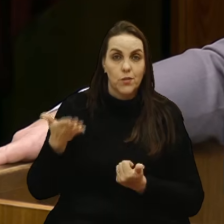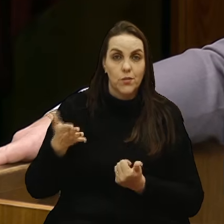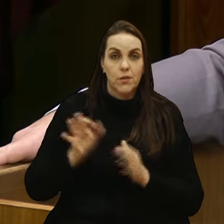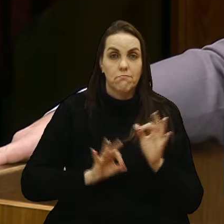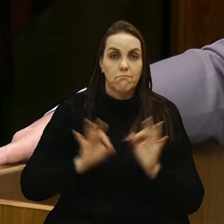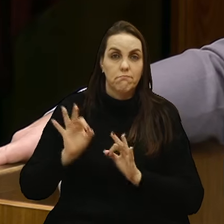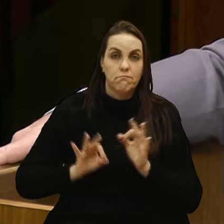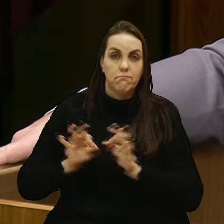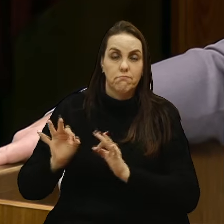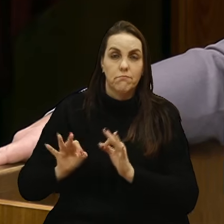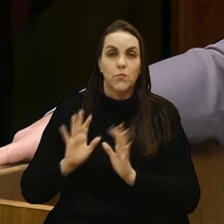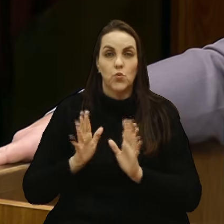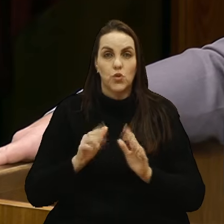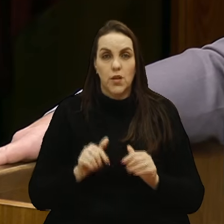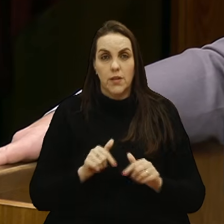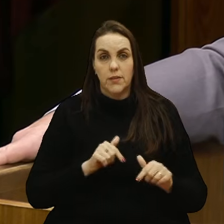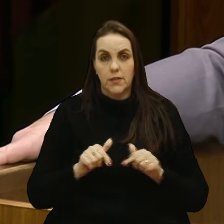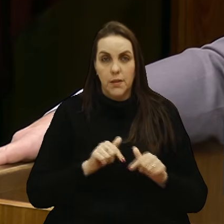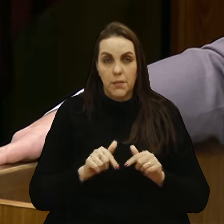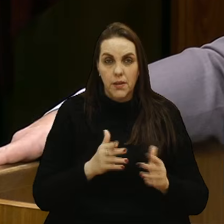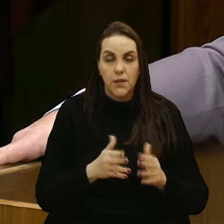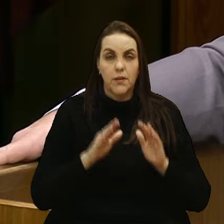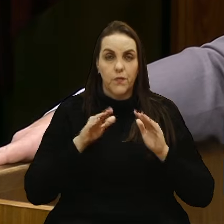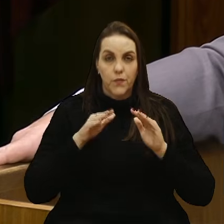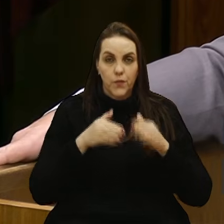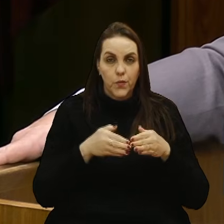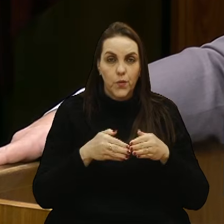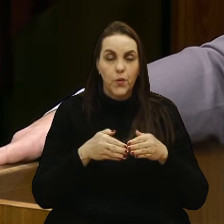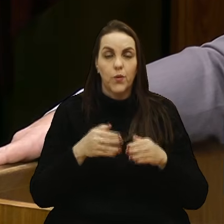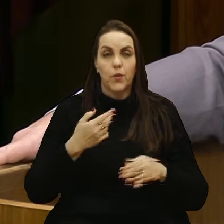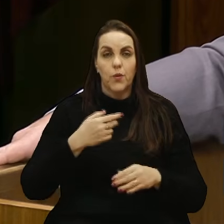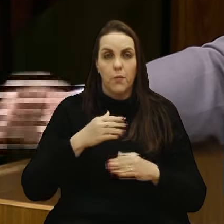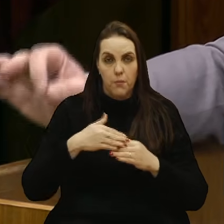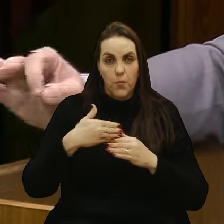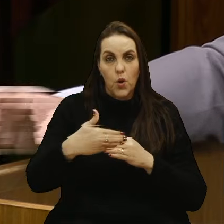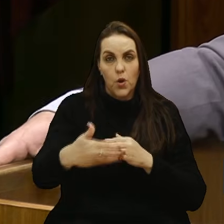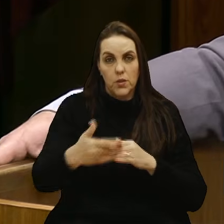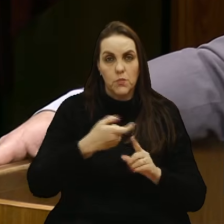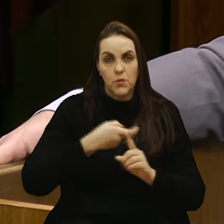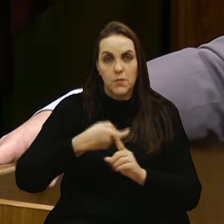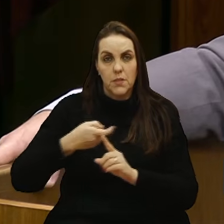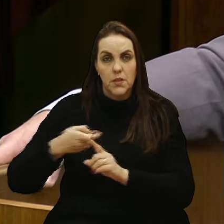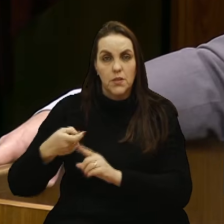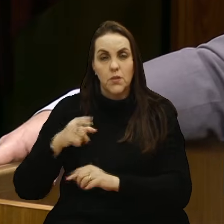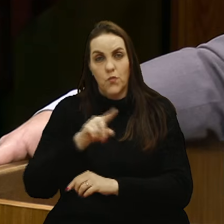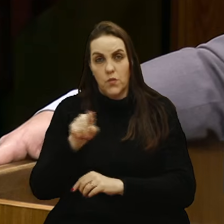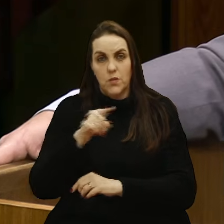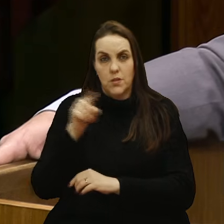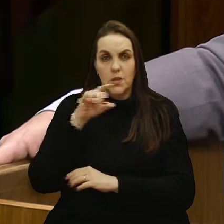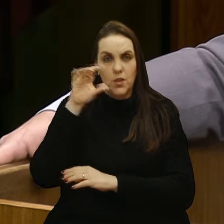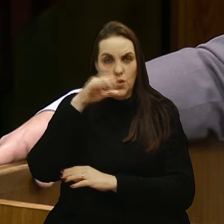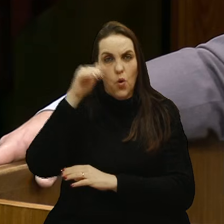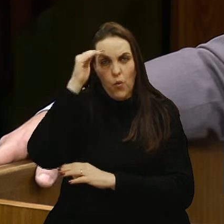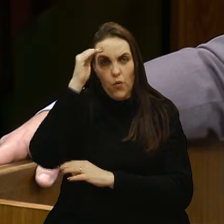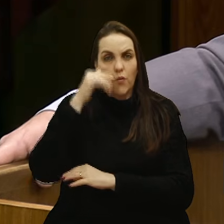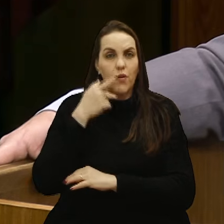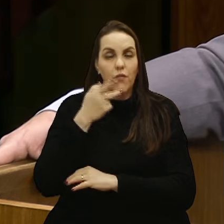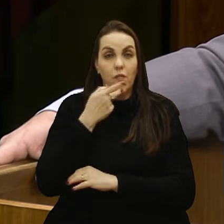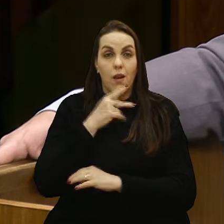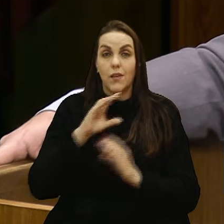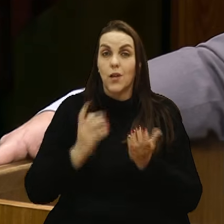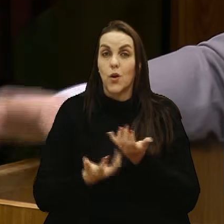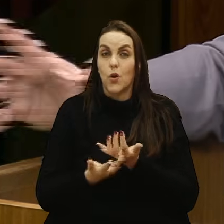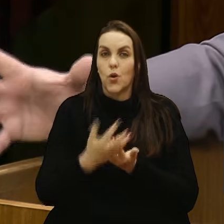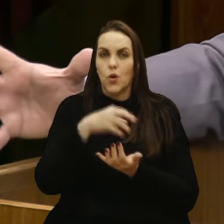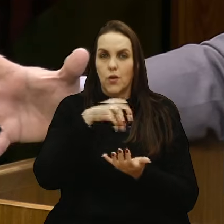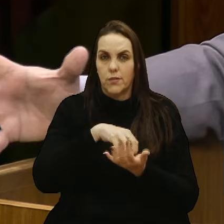está atuando, que a diretoria, nos próximos meses, vocês ouvirão muito falar da Codeca.